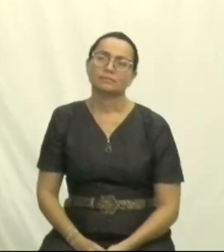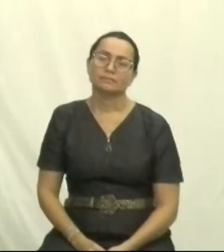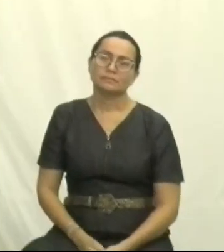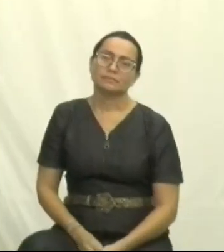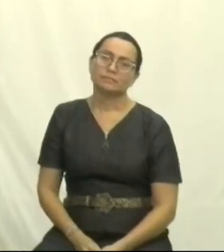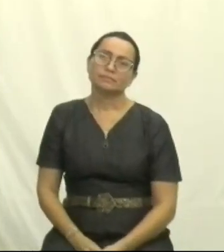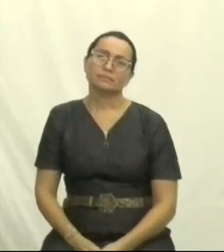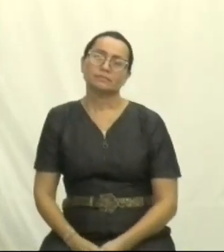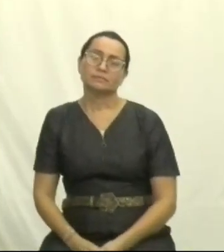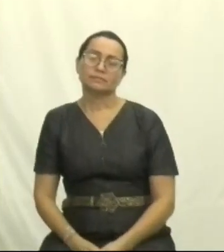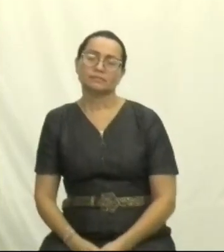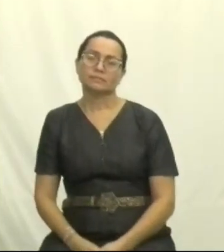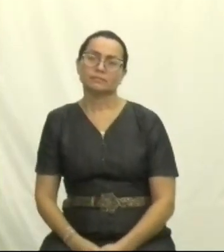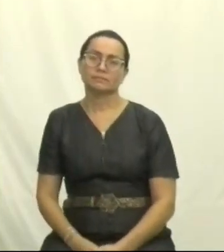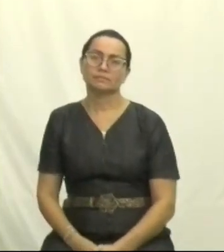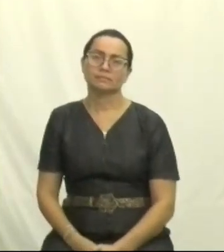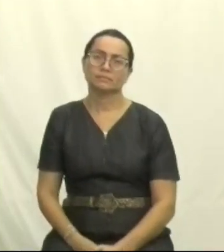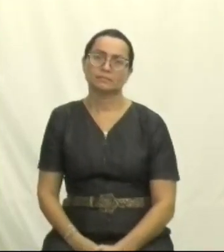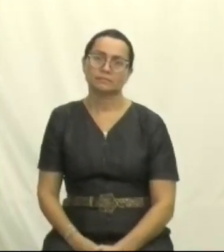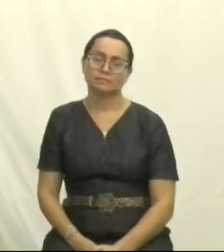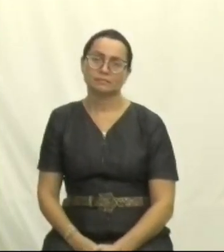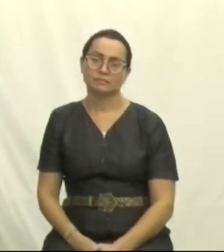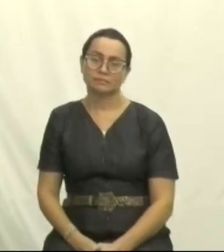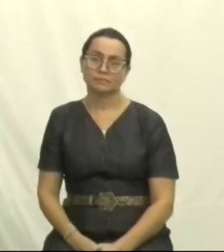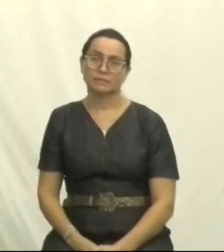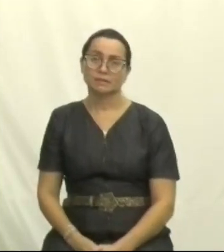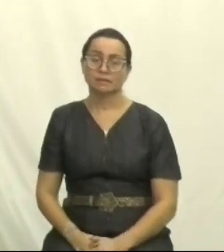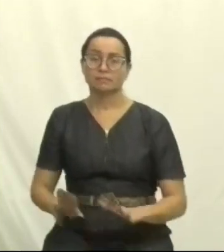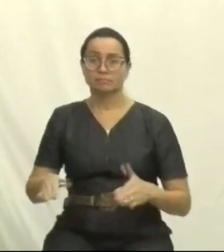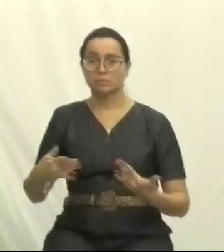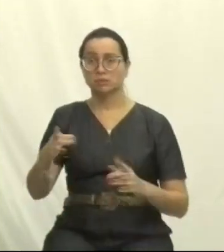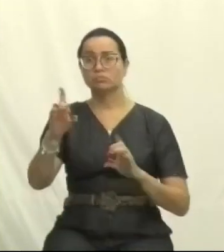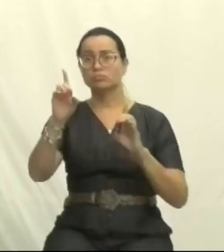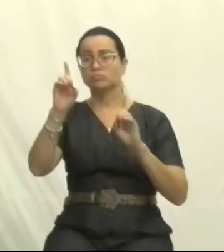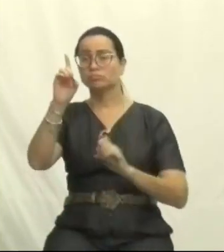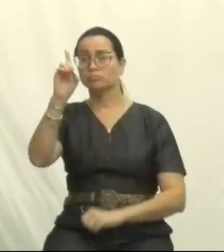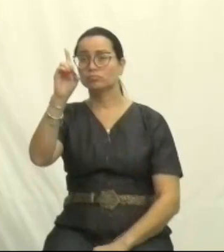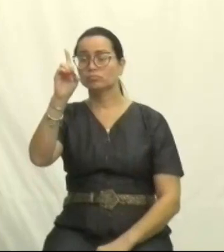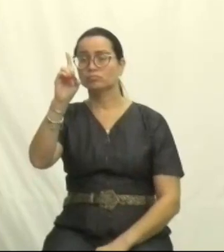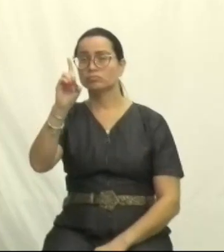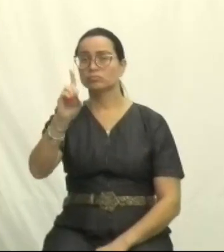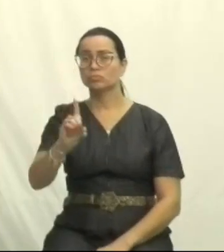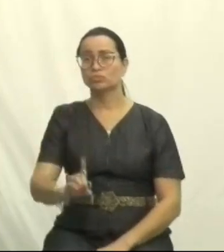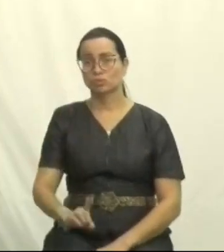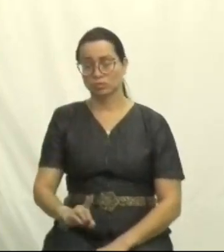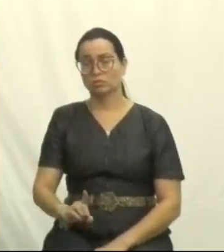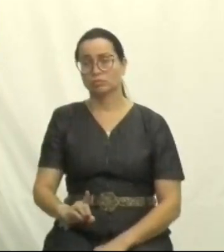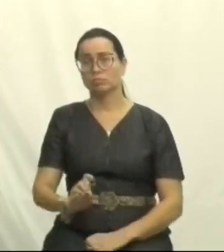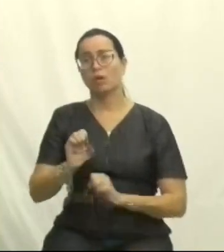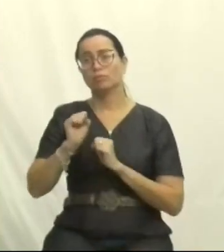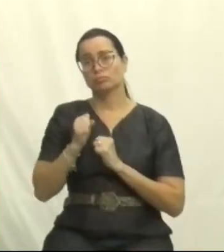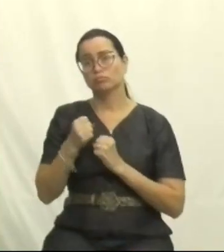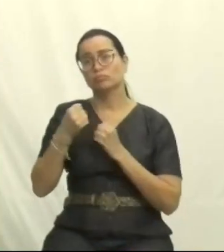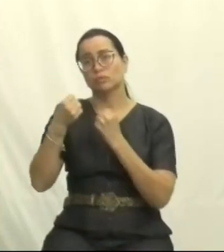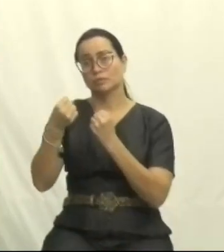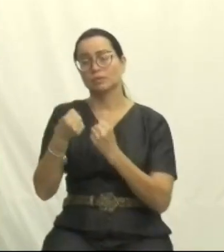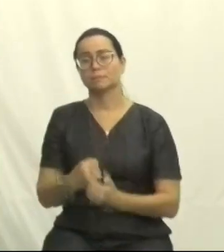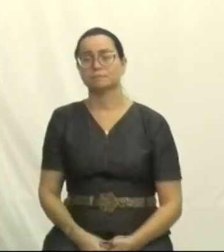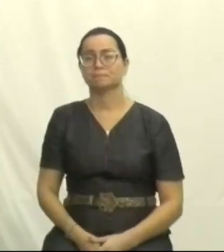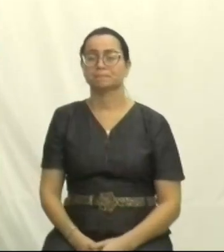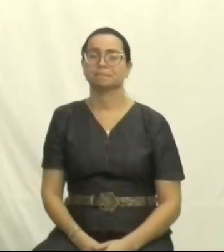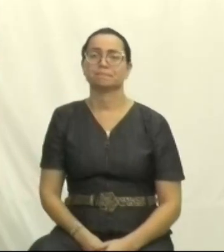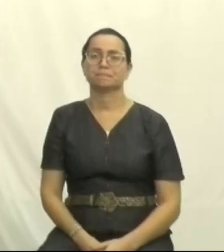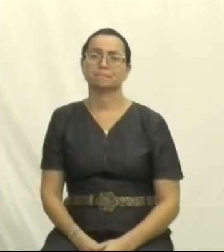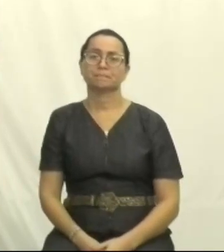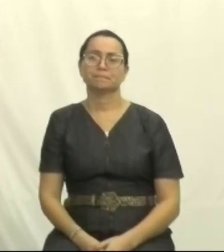terem o direito de se defender. Então, antes de mais nada, venham e se exponham Ok? Muito obrigado. Com a palavra, o vereador